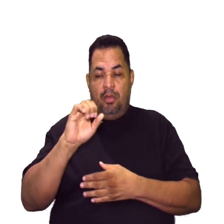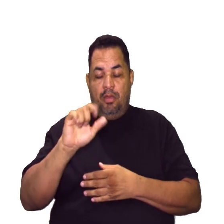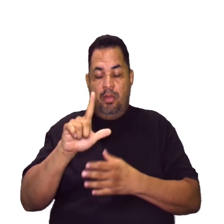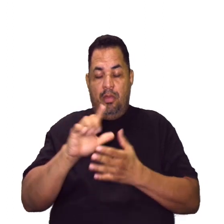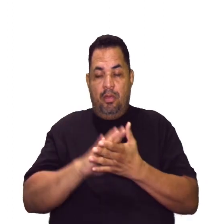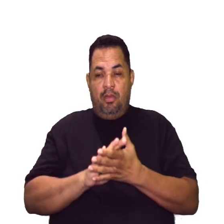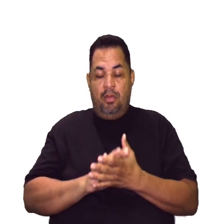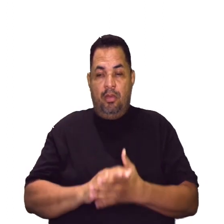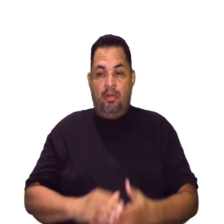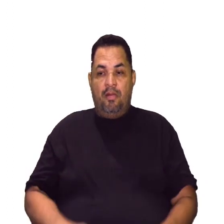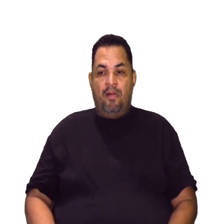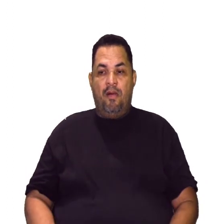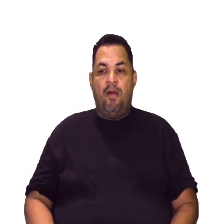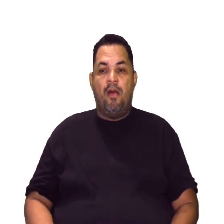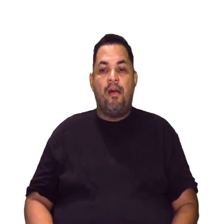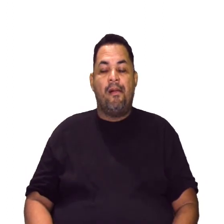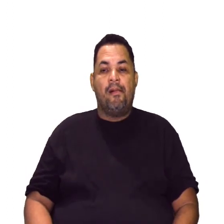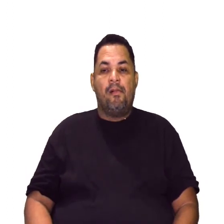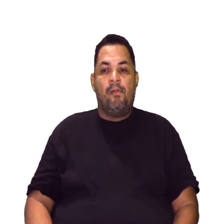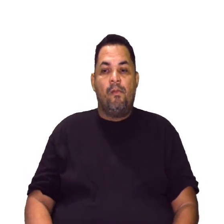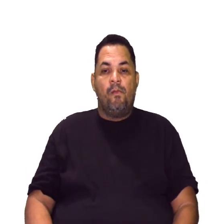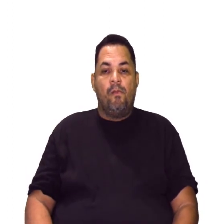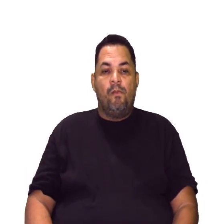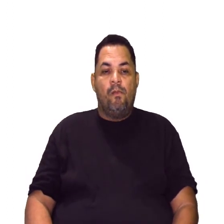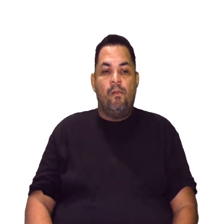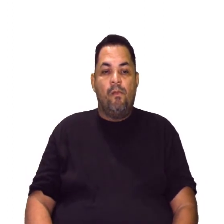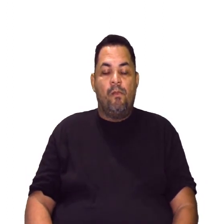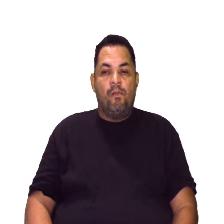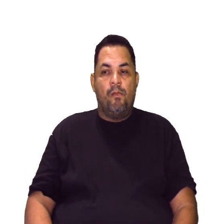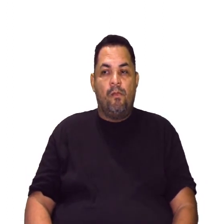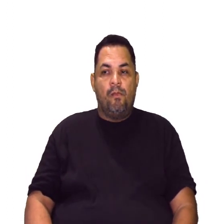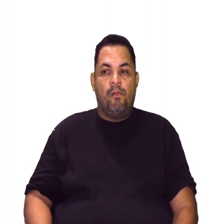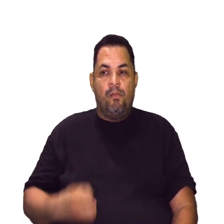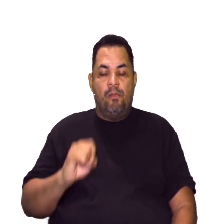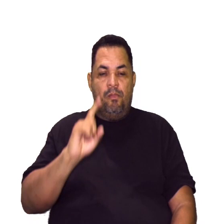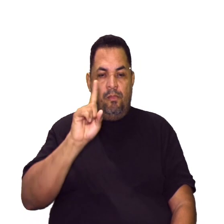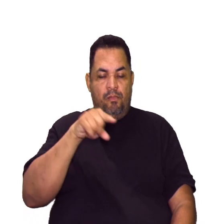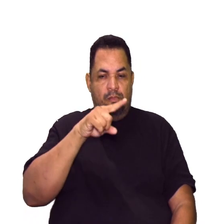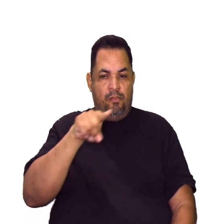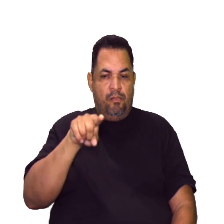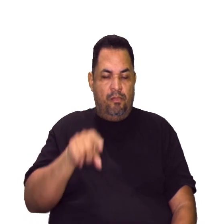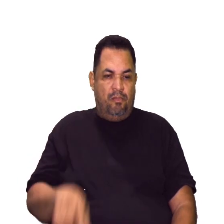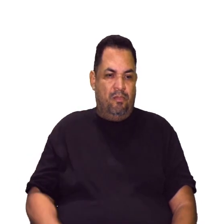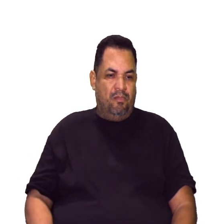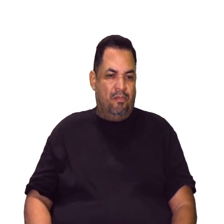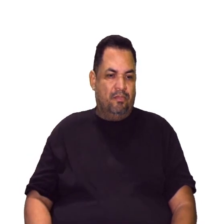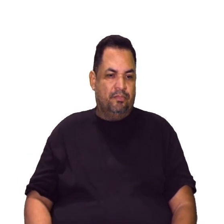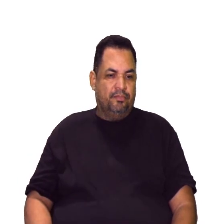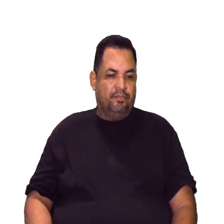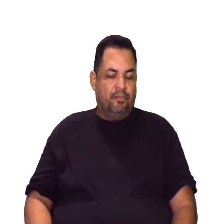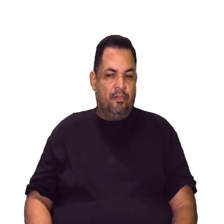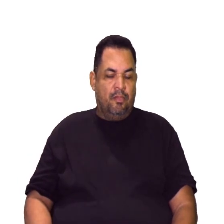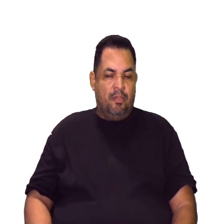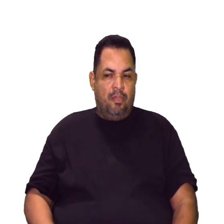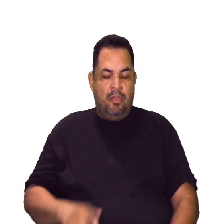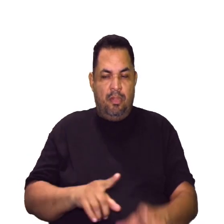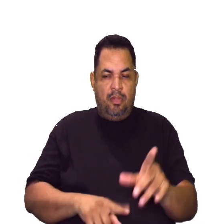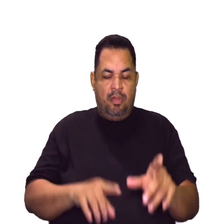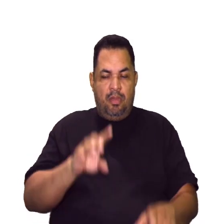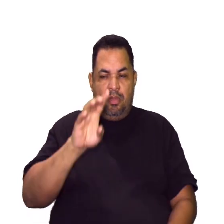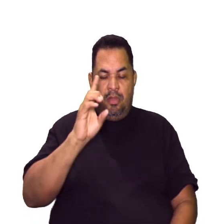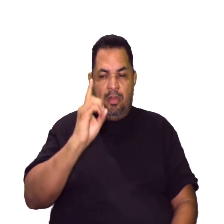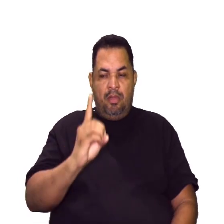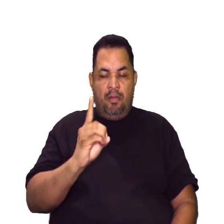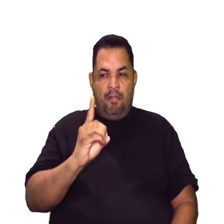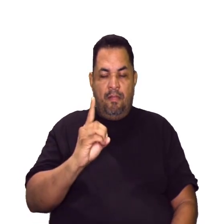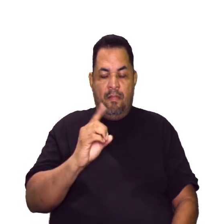monóxido de carbono? Vamos ver? Se você assinalou que é a letra